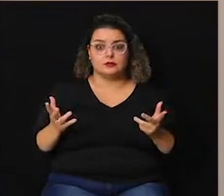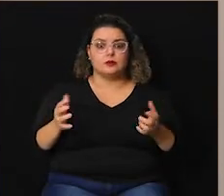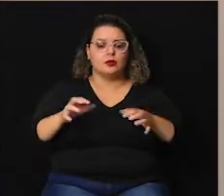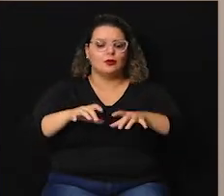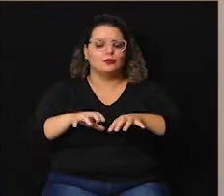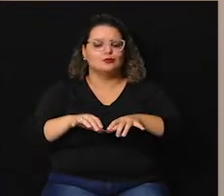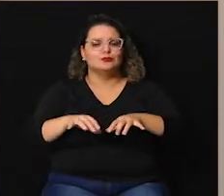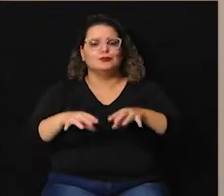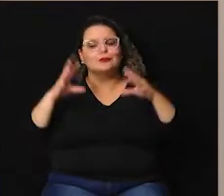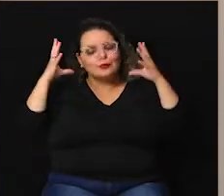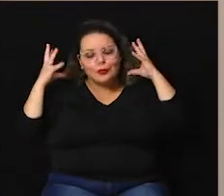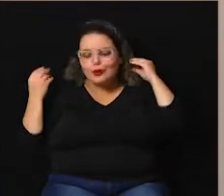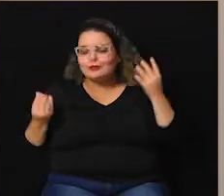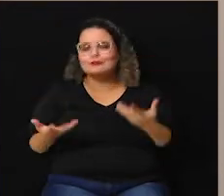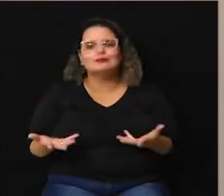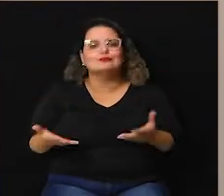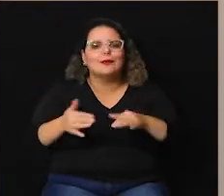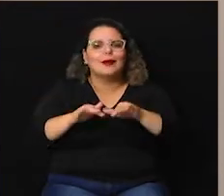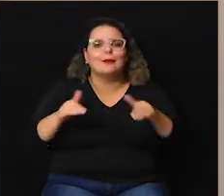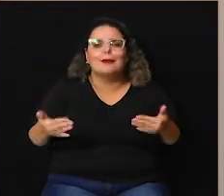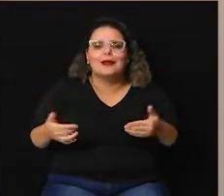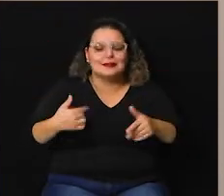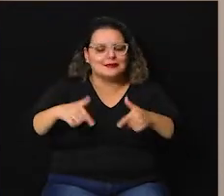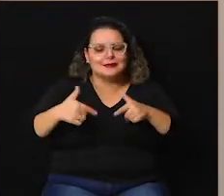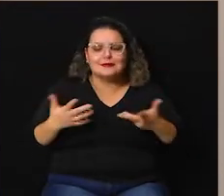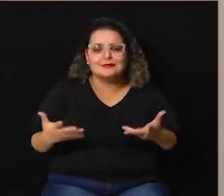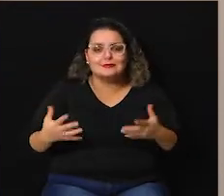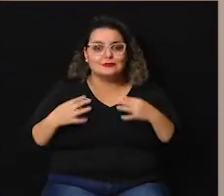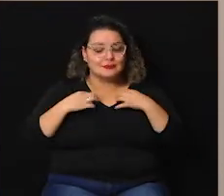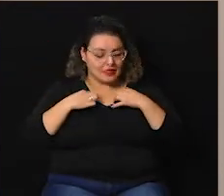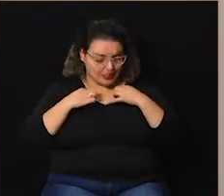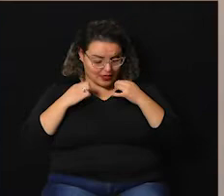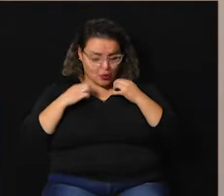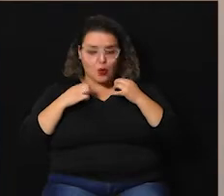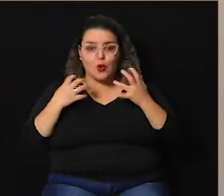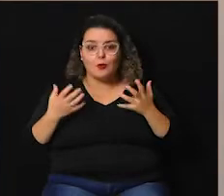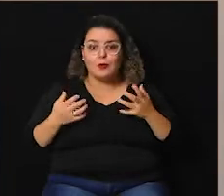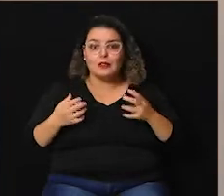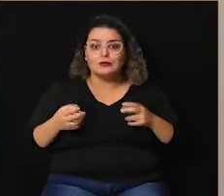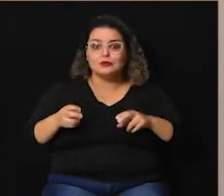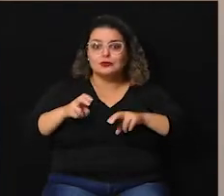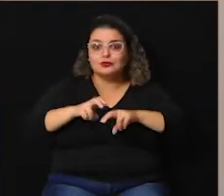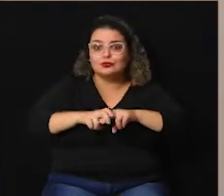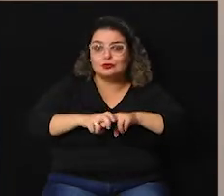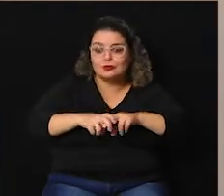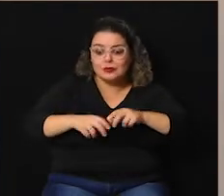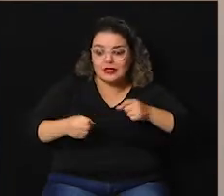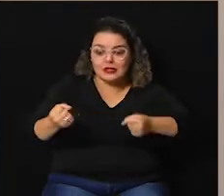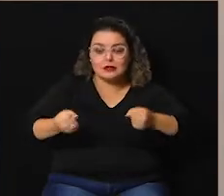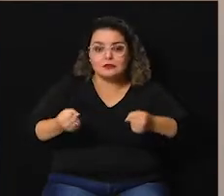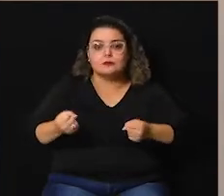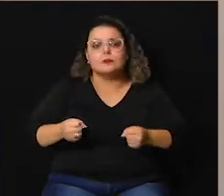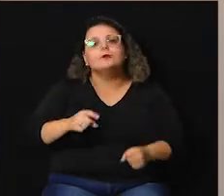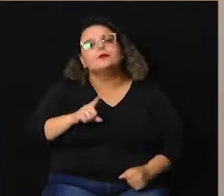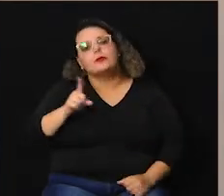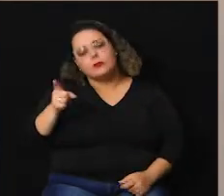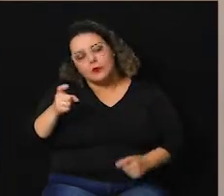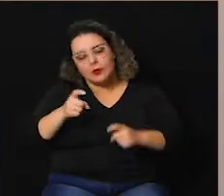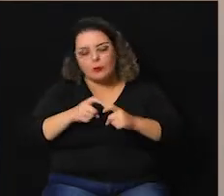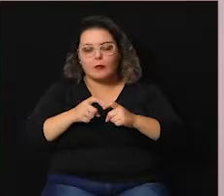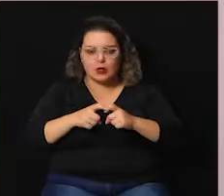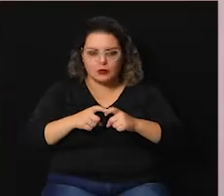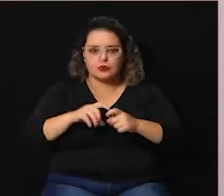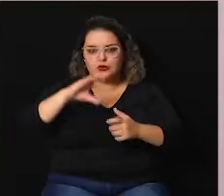do computador, na mesa de trabalho, na roupa, no banco do carro, corra para o seu médico de